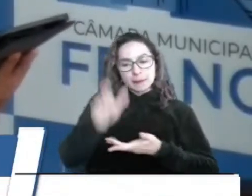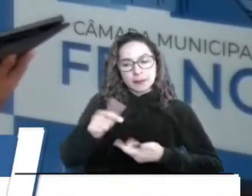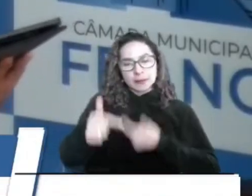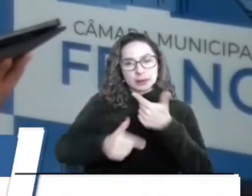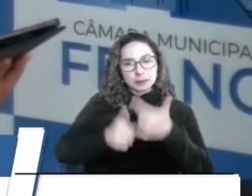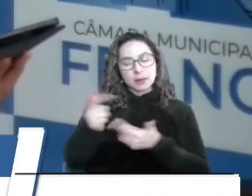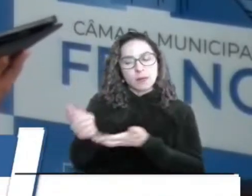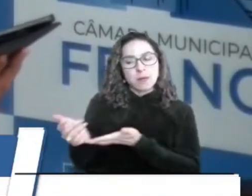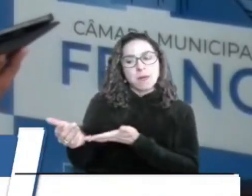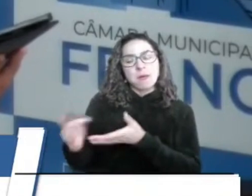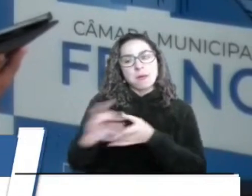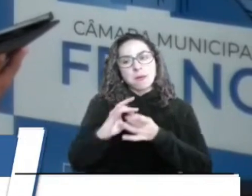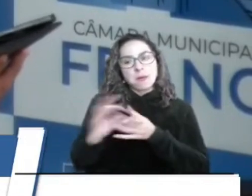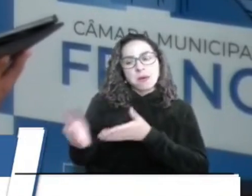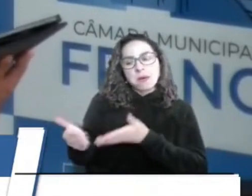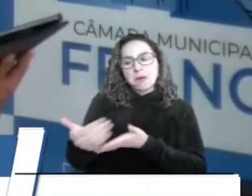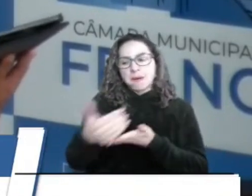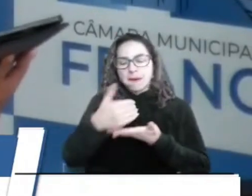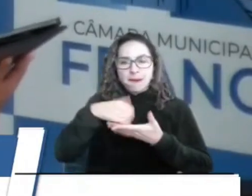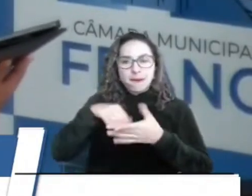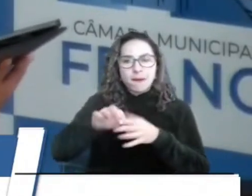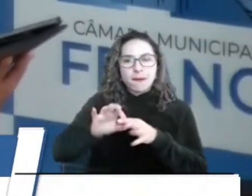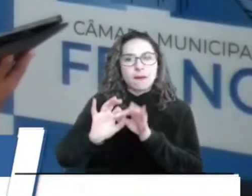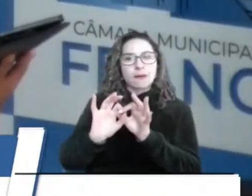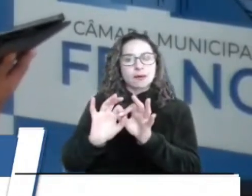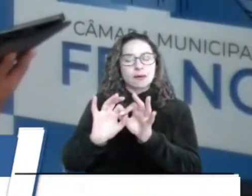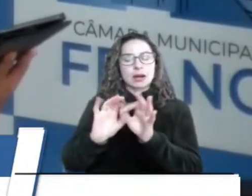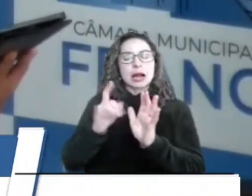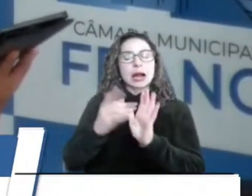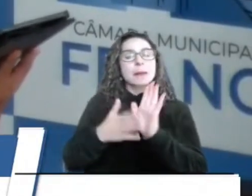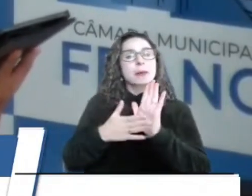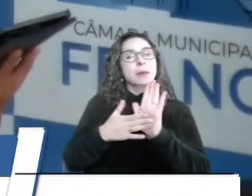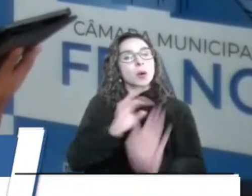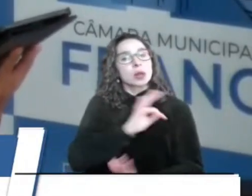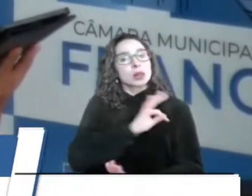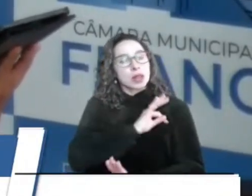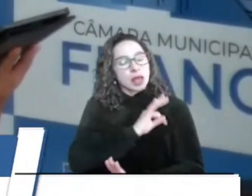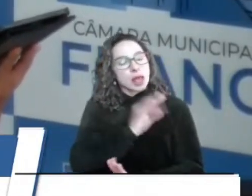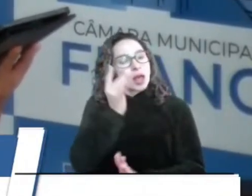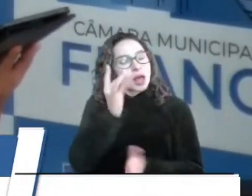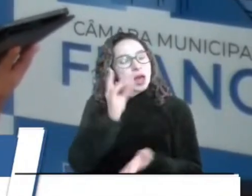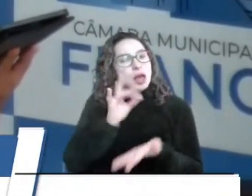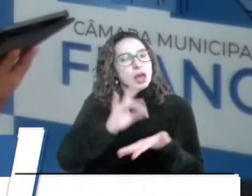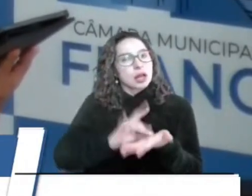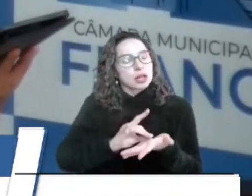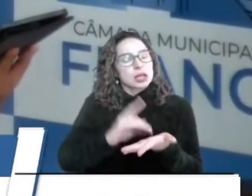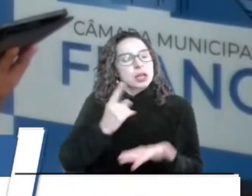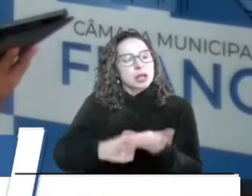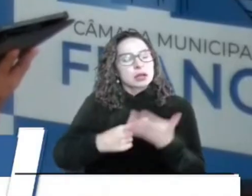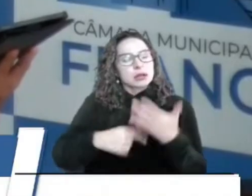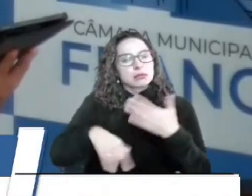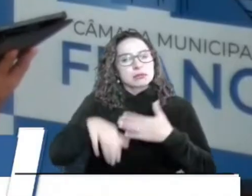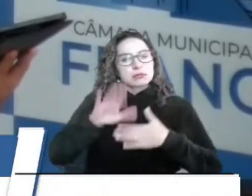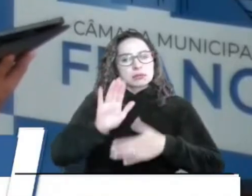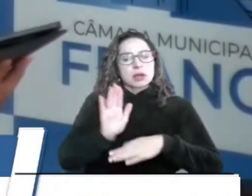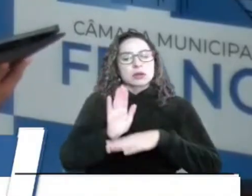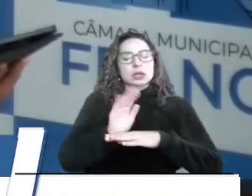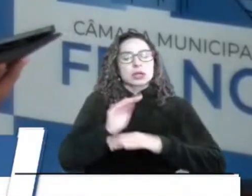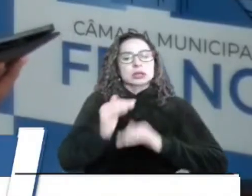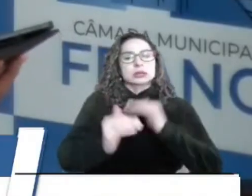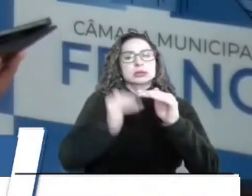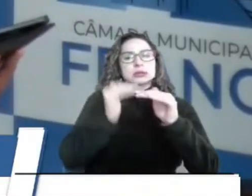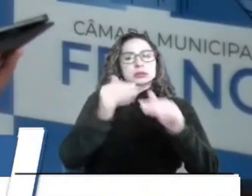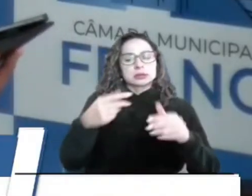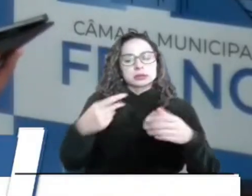arrecadação municipal é uma proposta técnica, realista e comprometida com o desenvolvimento da nossa